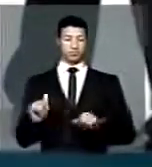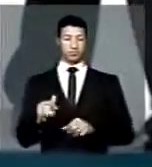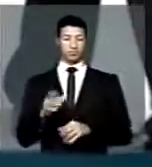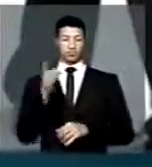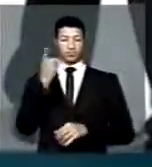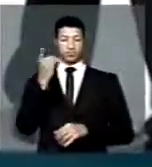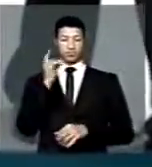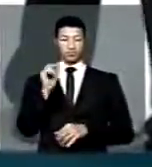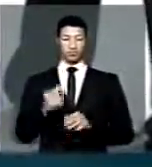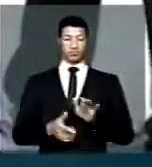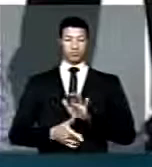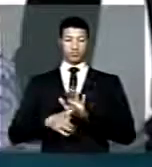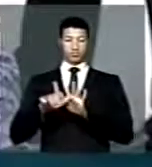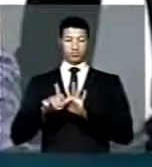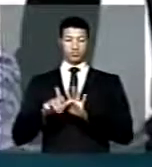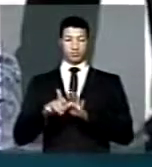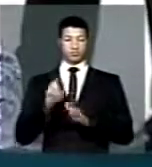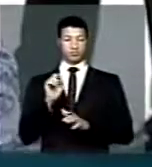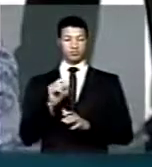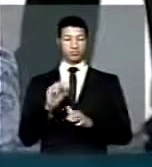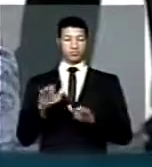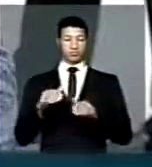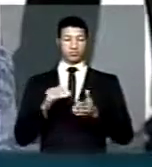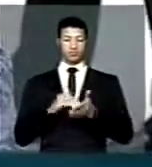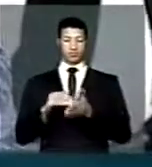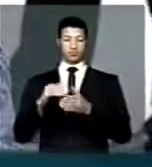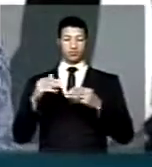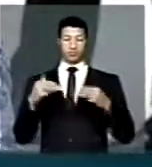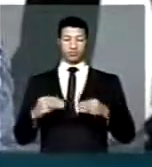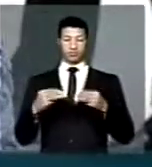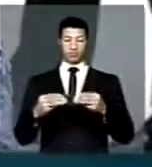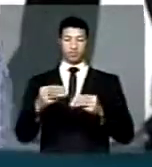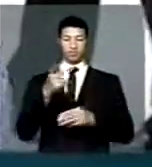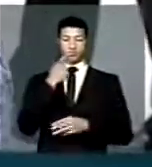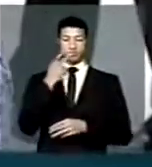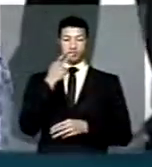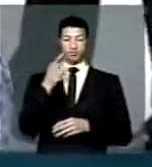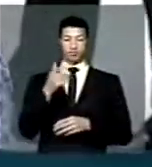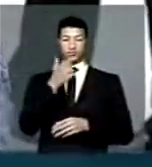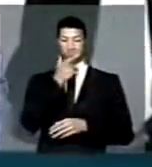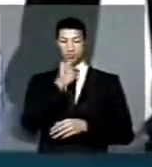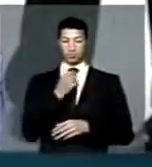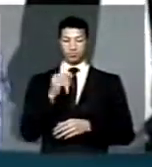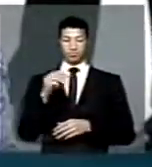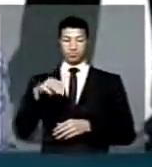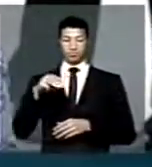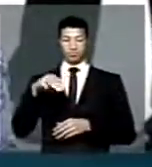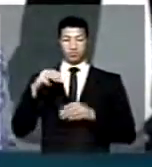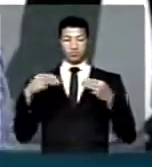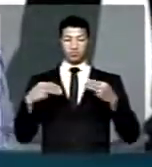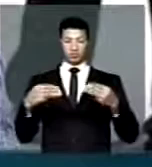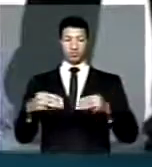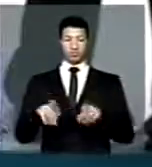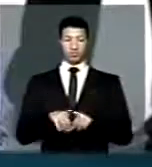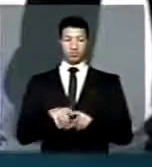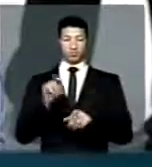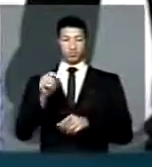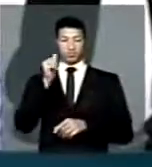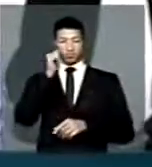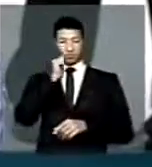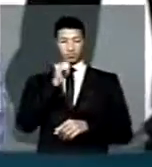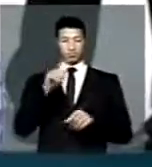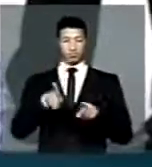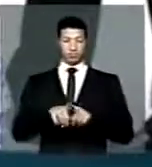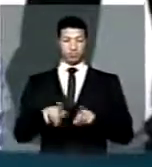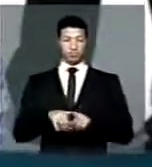ao deputado que me antecedeu, que ao se dirigir ao ministro, falou: seja homem, ministro, cumpra a sua palavra, que as